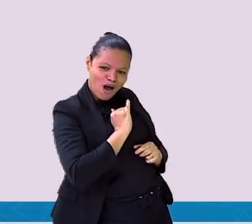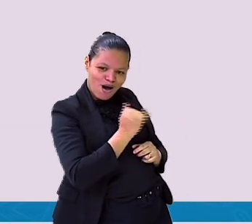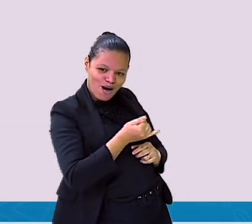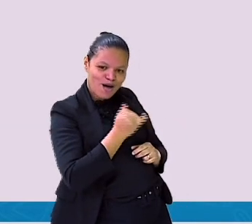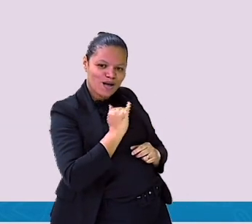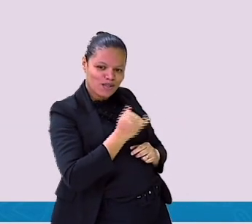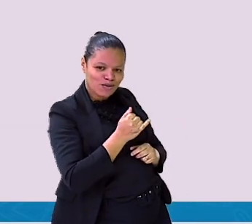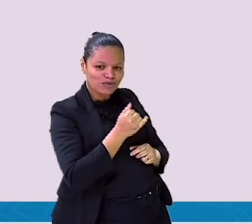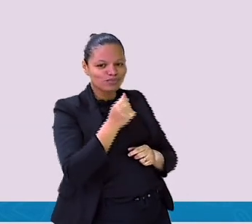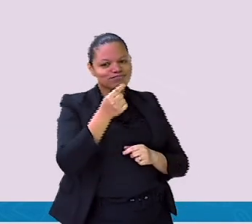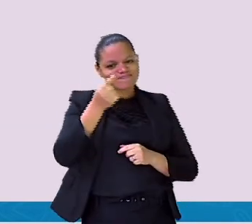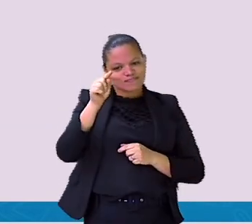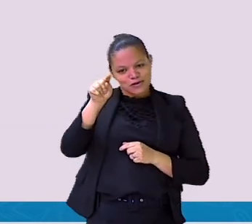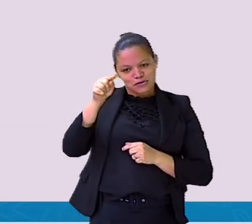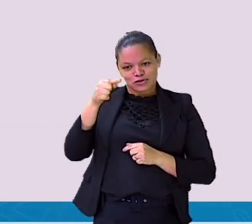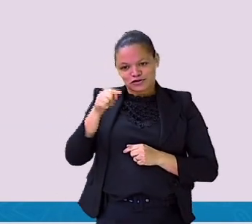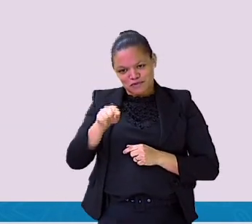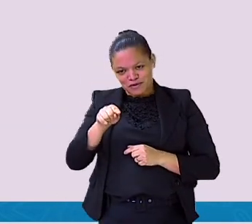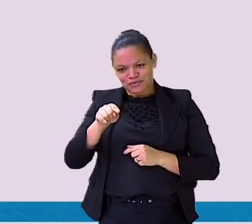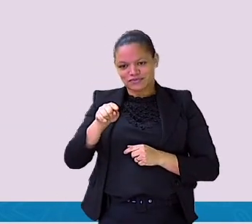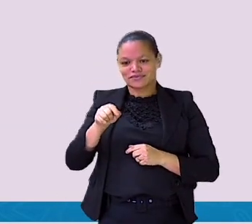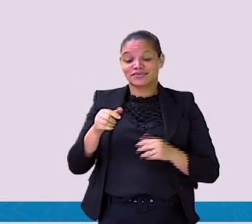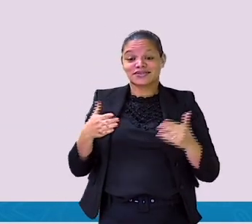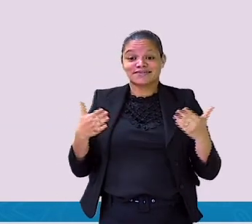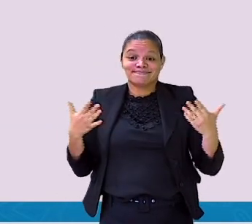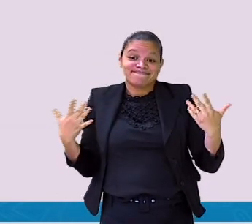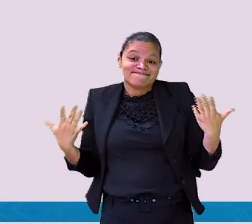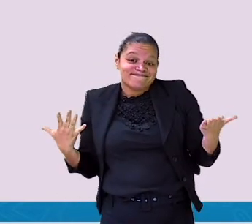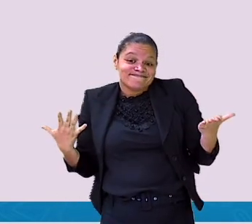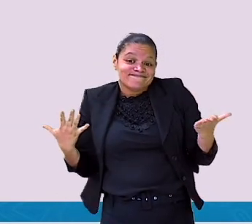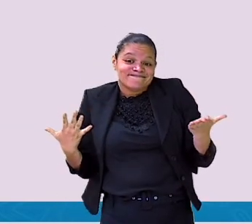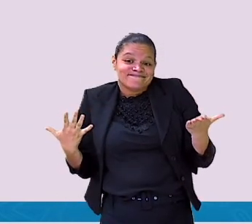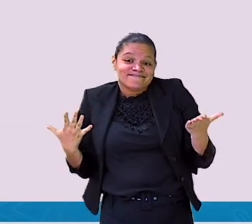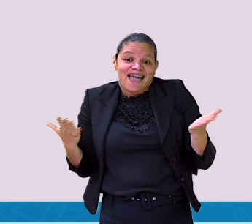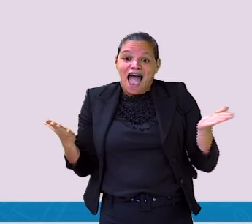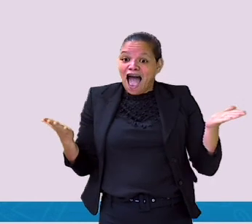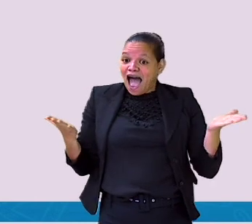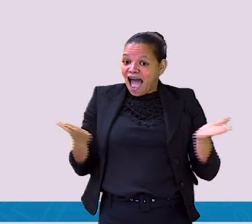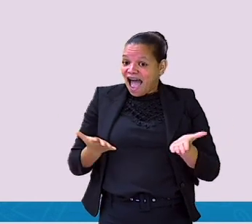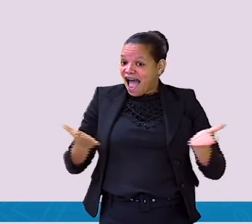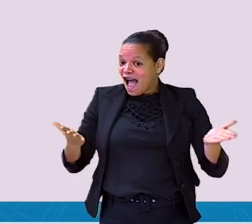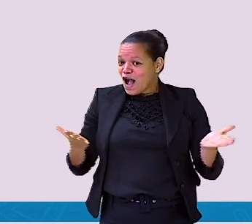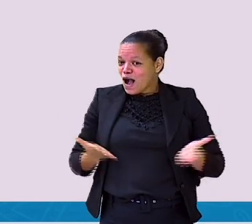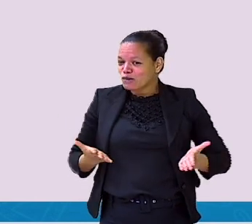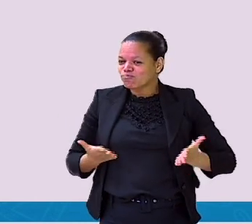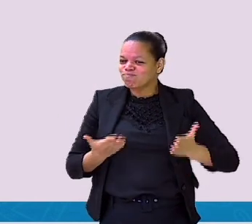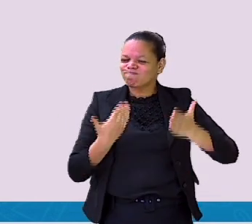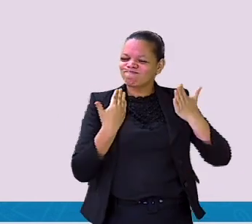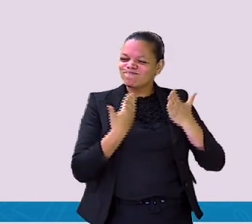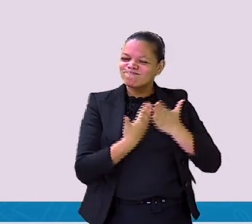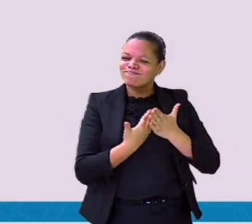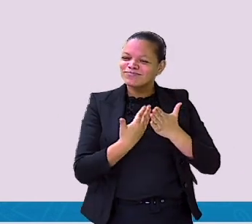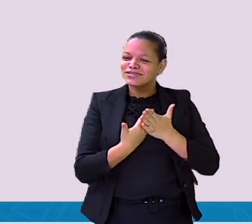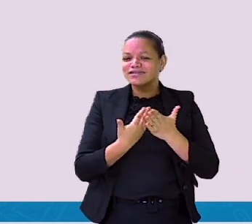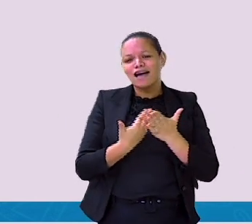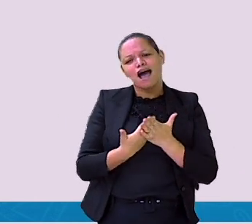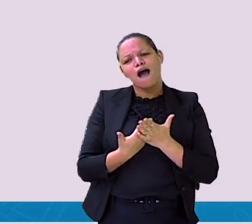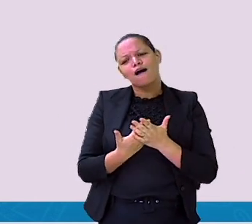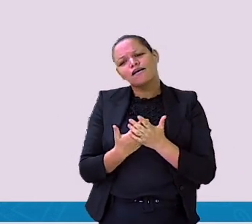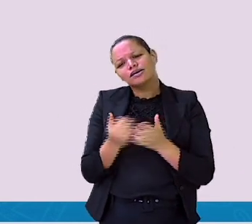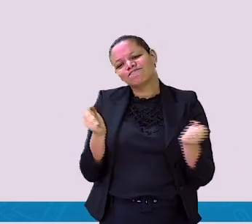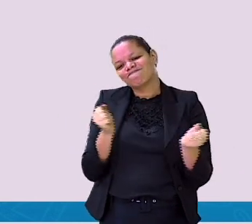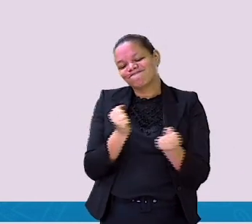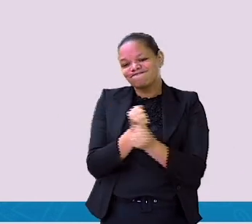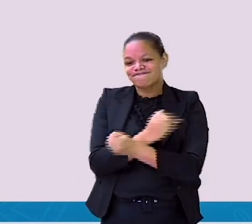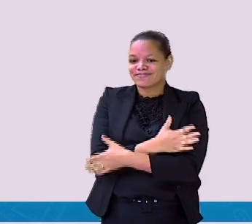do pavão. Bom, a bonequinha aí já apareceu? Então, sinal que a nossa aula está chegando ao